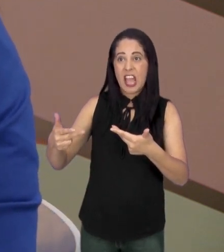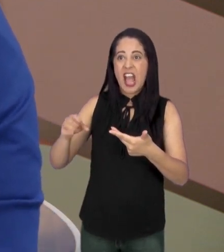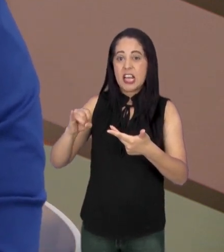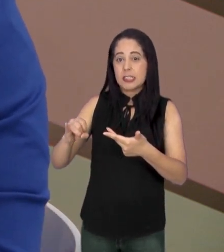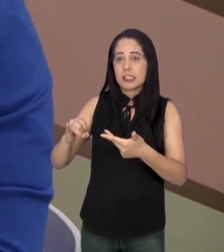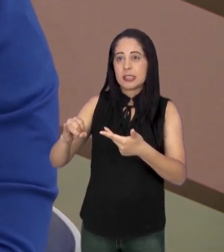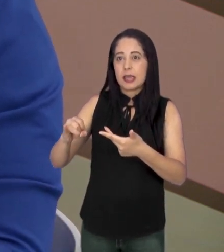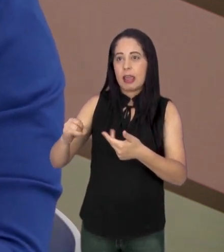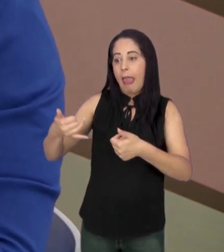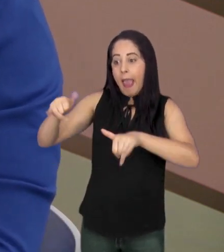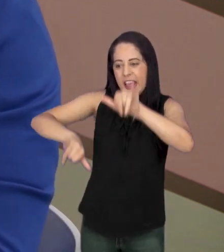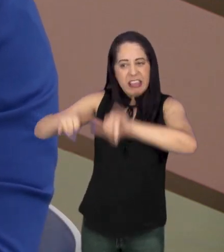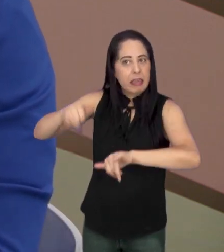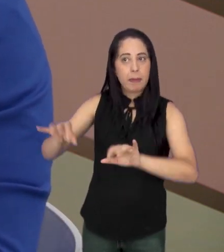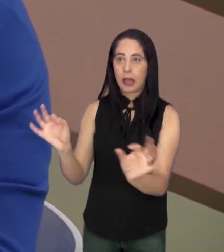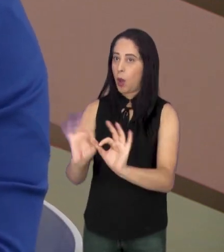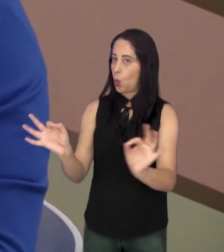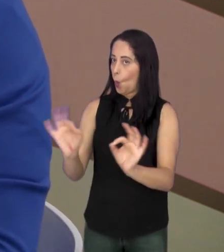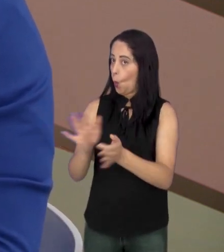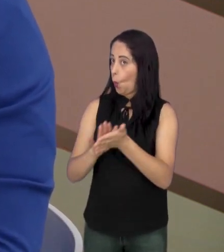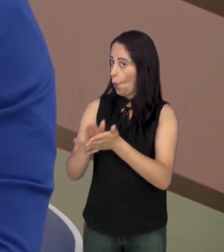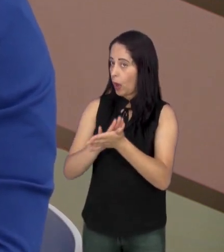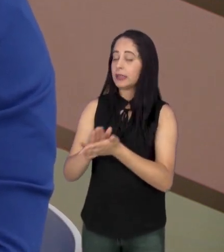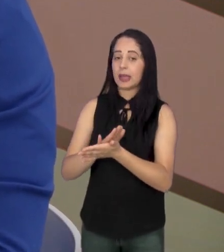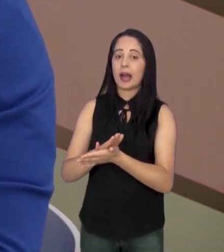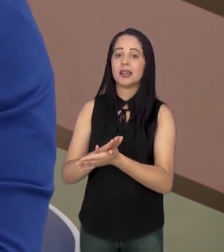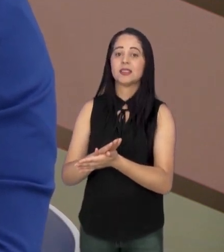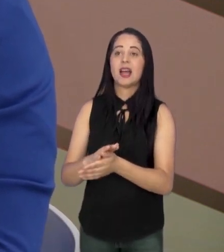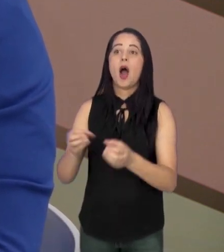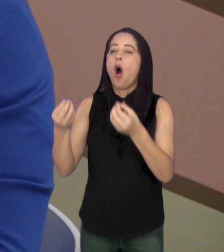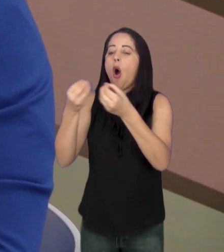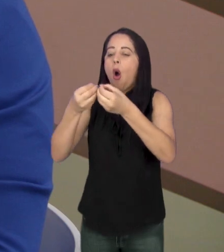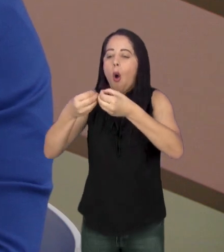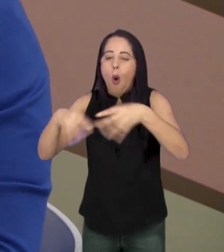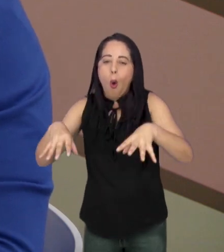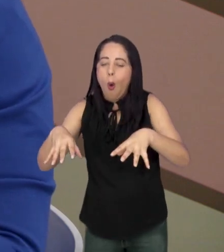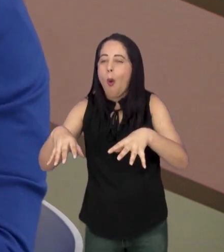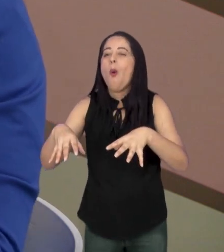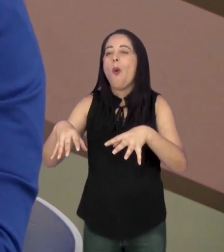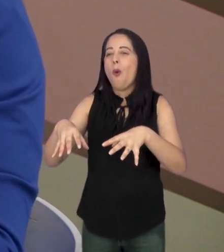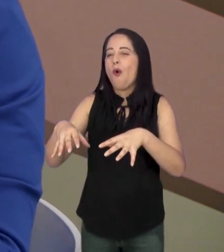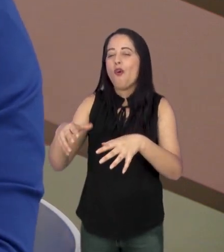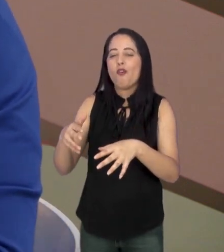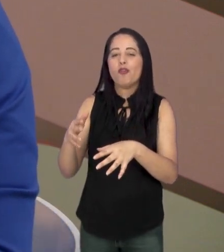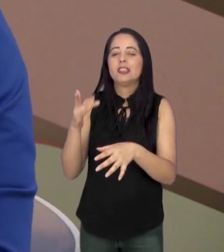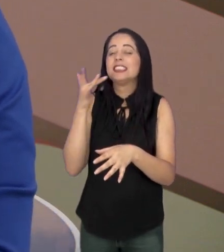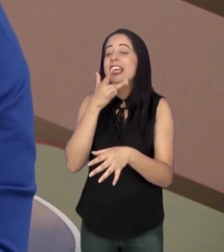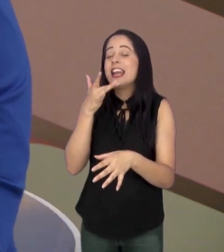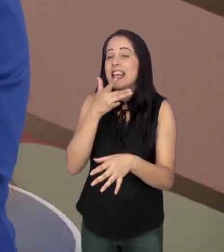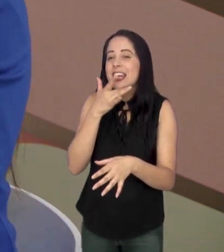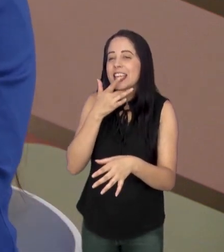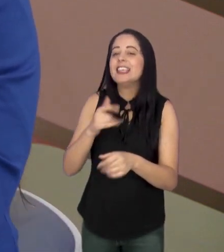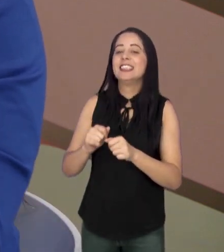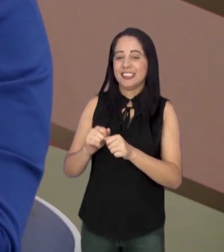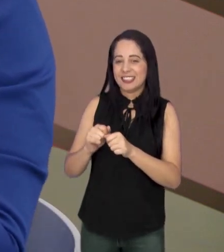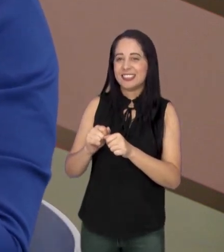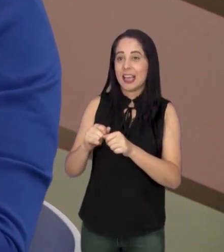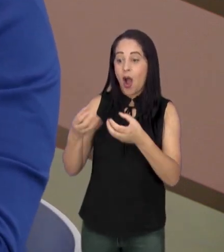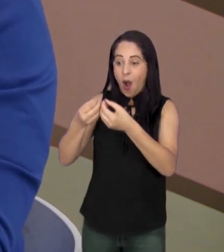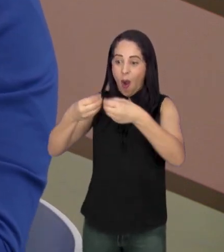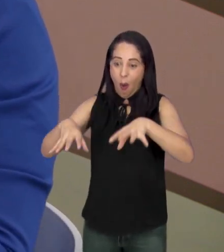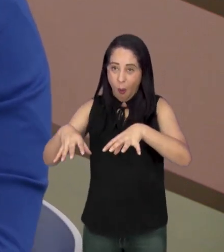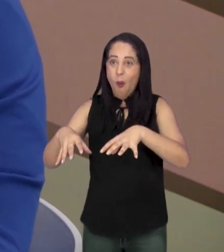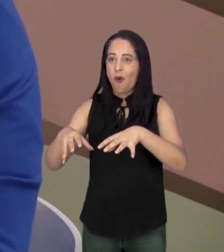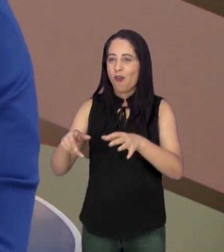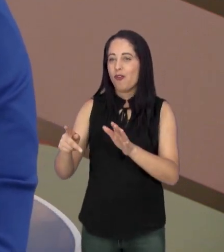orgânicas, se a gente tiver acesso a Sim. comer uma alimentação mais orgânica, um ovinho lá de galinhas criadas soltas, que a gente fala que é ovos